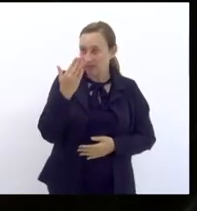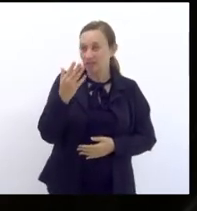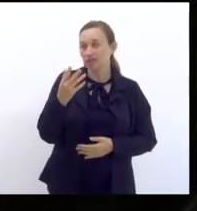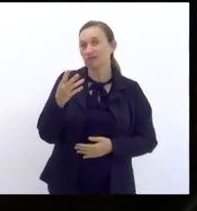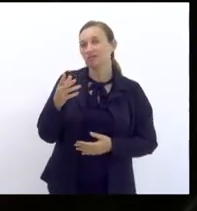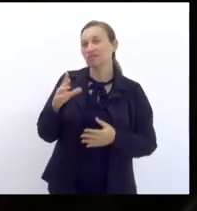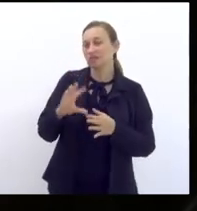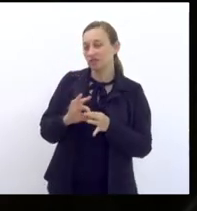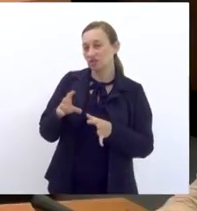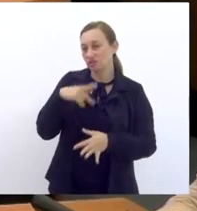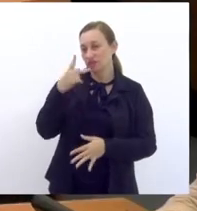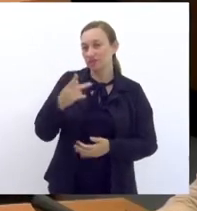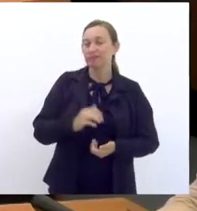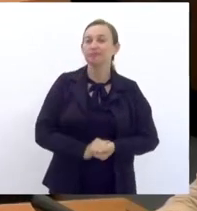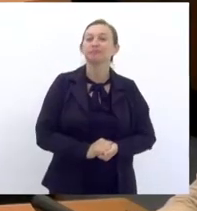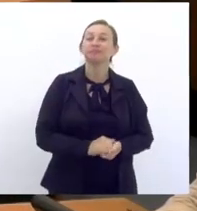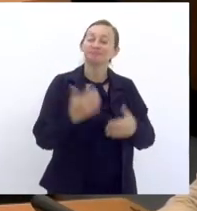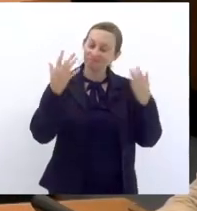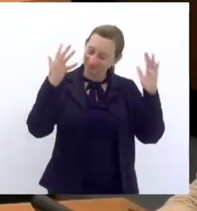gentileza da participação